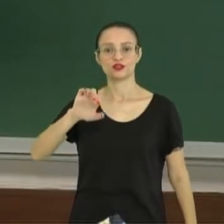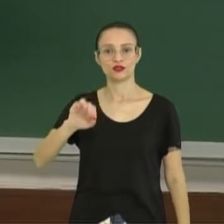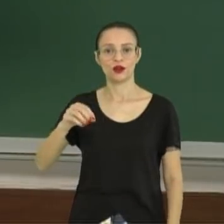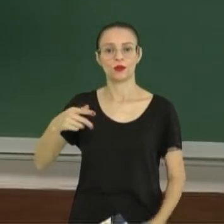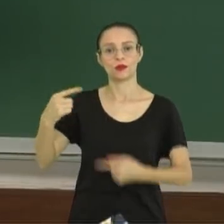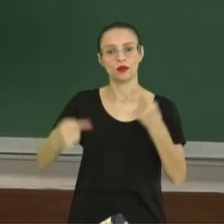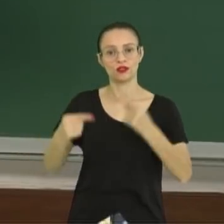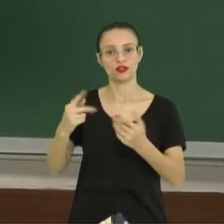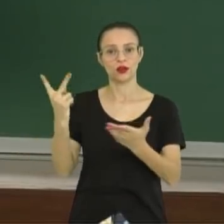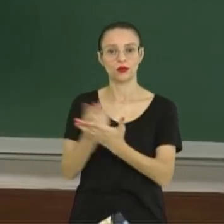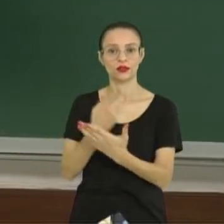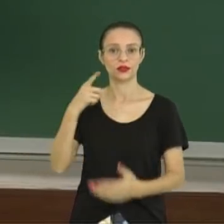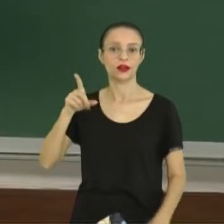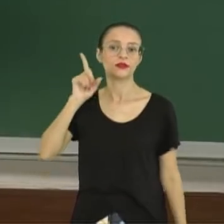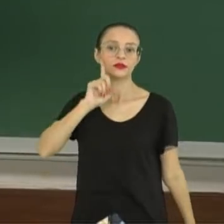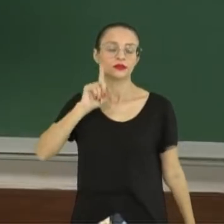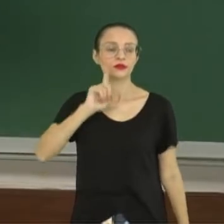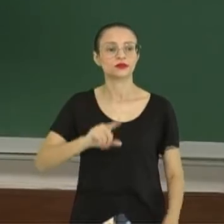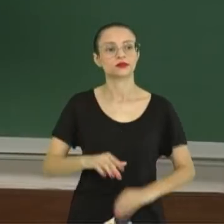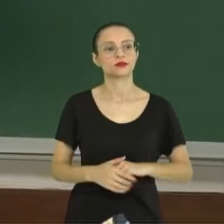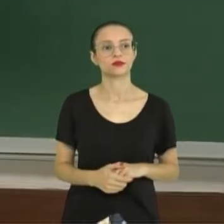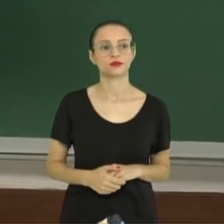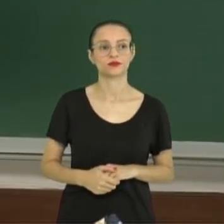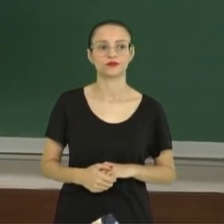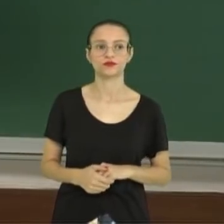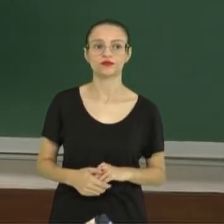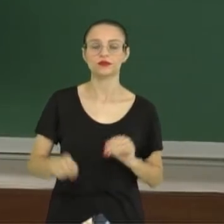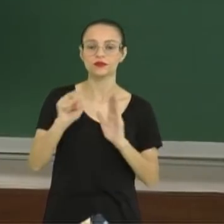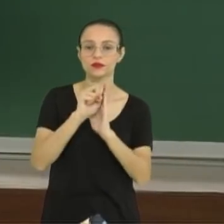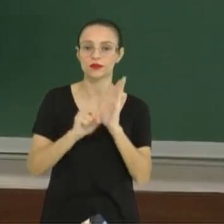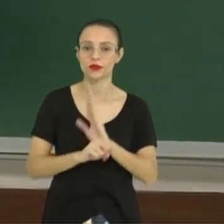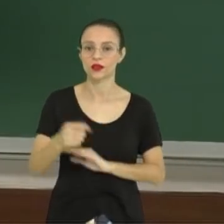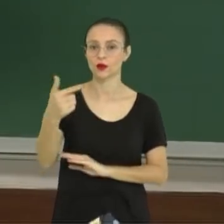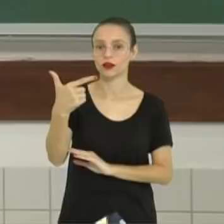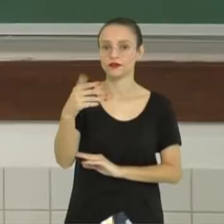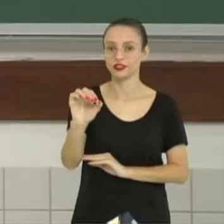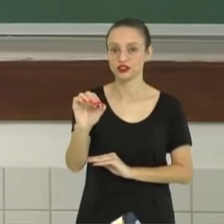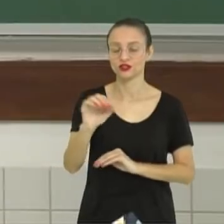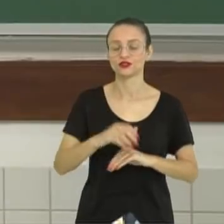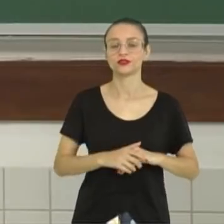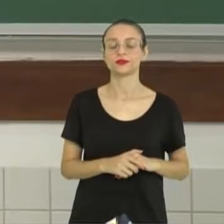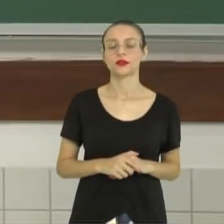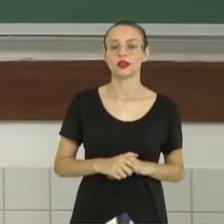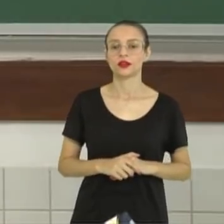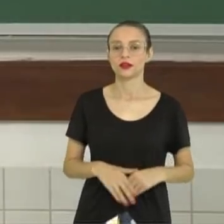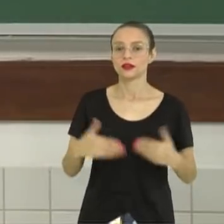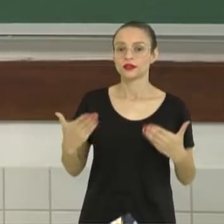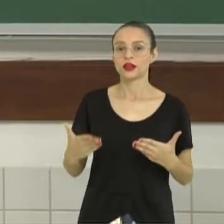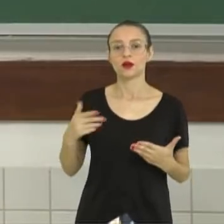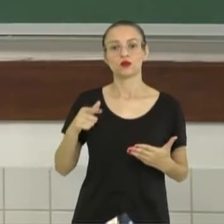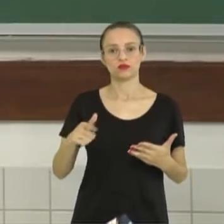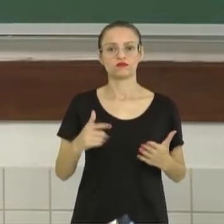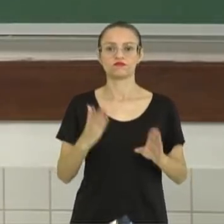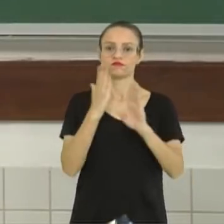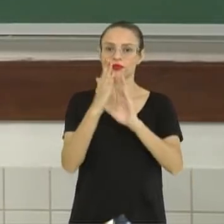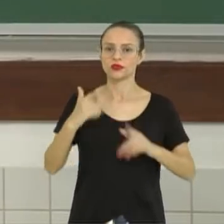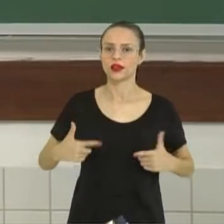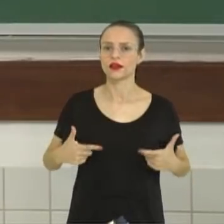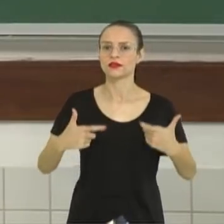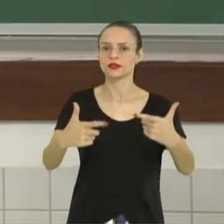aconteceu nos Estados Unidos. No século XX, né, com o advento da Guerra Fria,